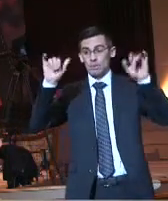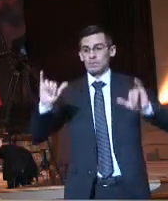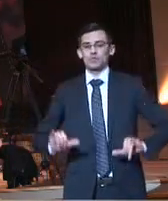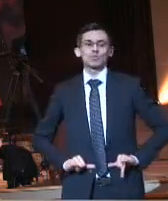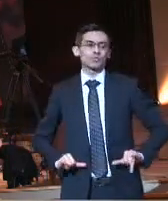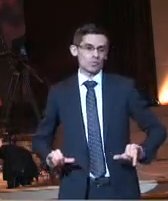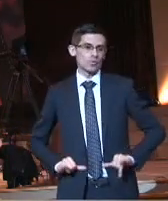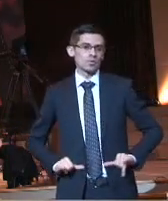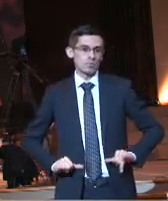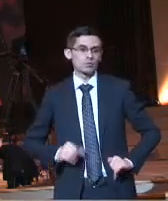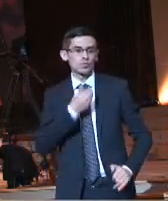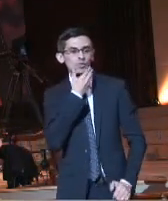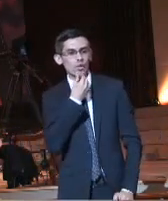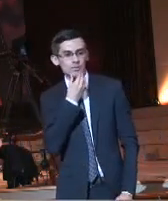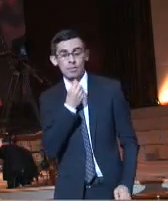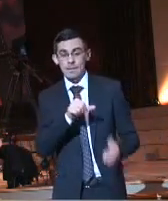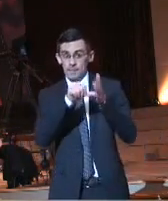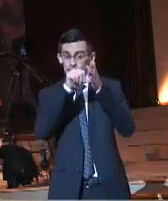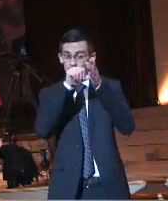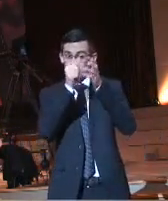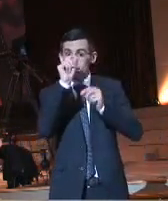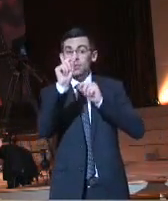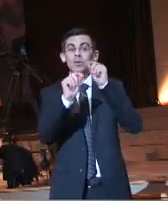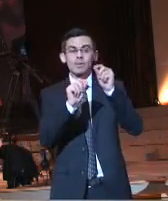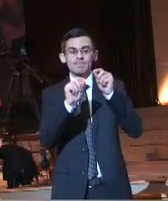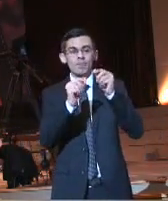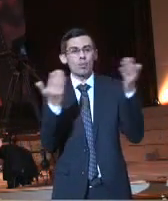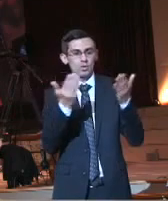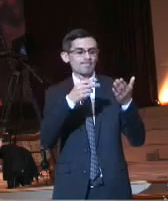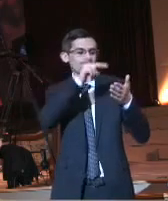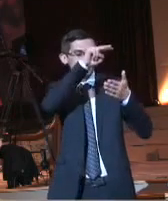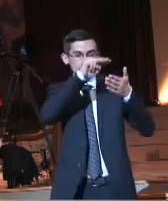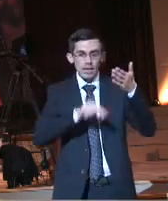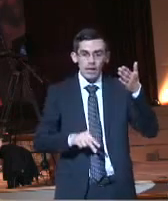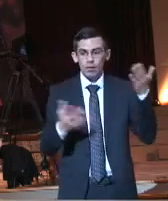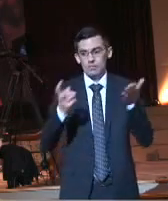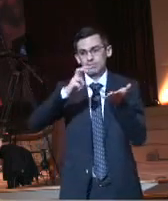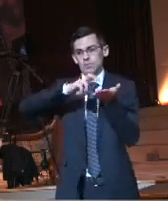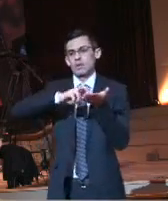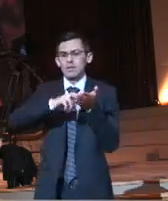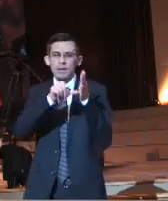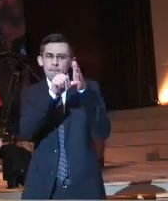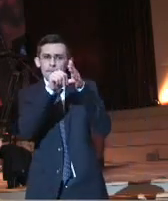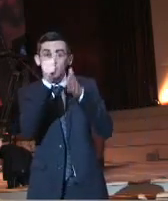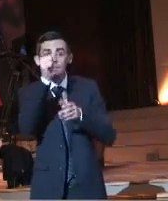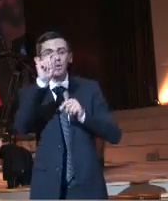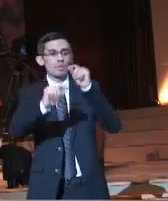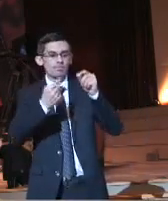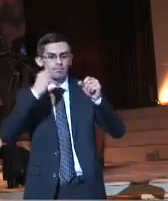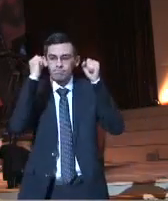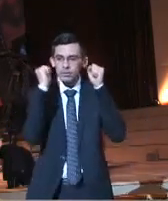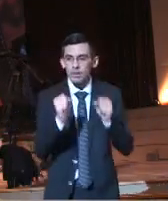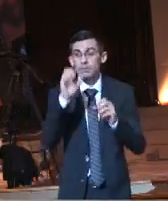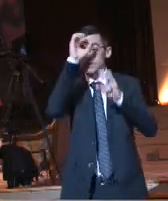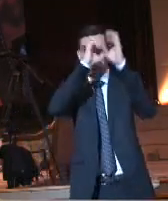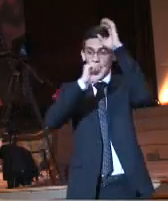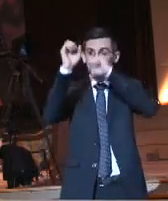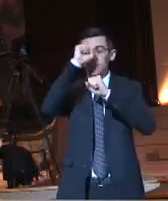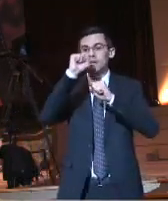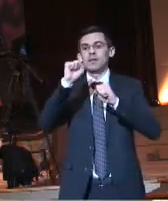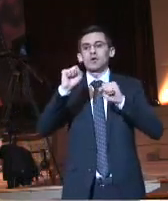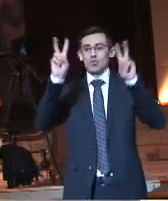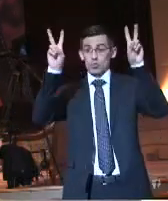E a primeira grande lição é que eu gostaria de meditar com você nessa manhã. Qual é a primeira grande lição sobre o